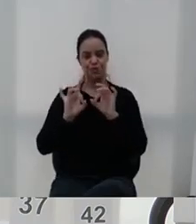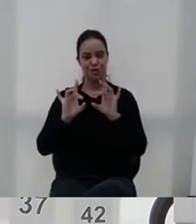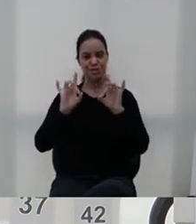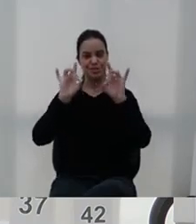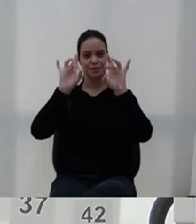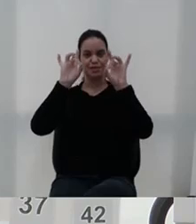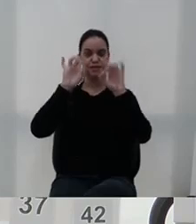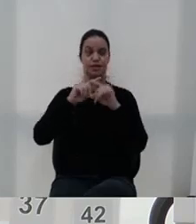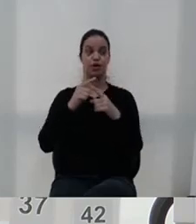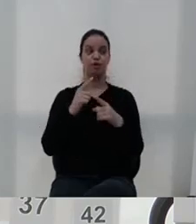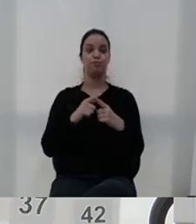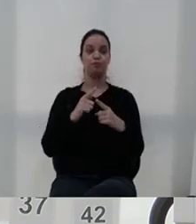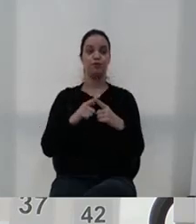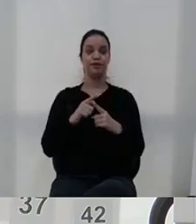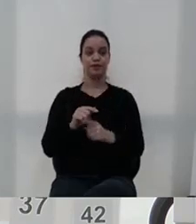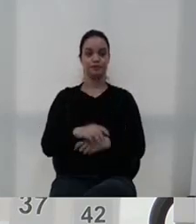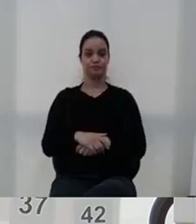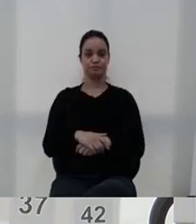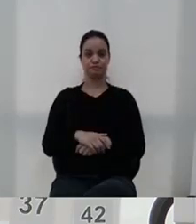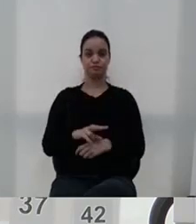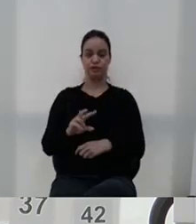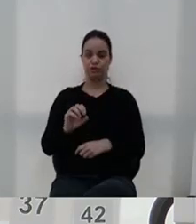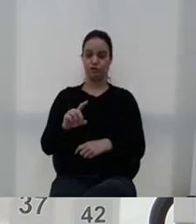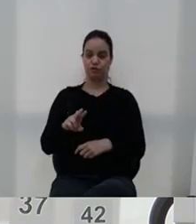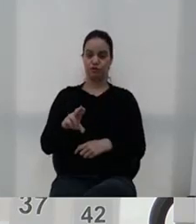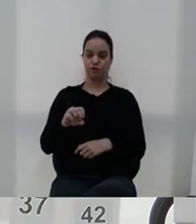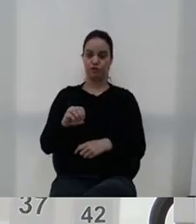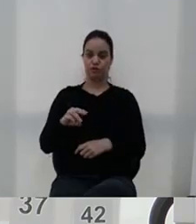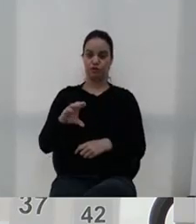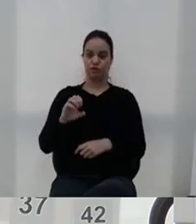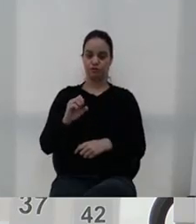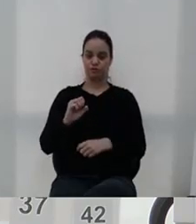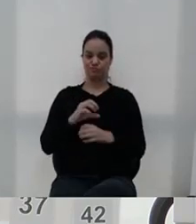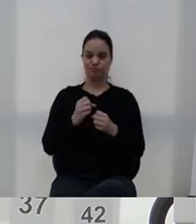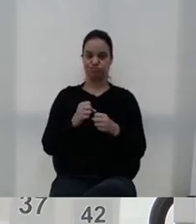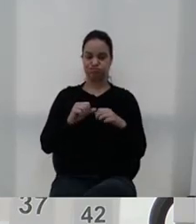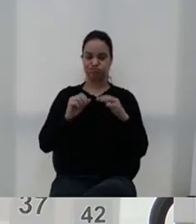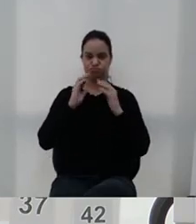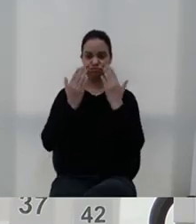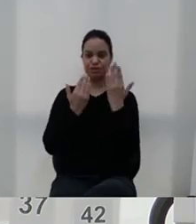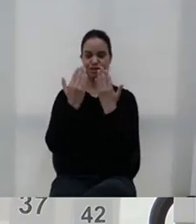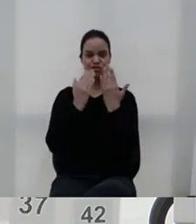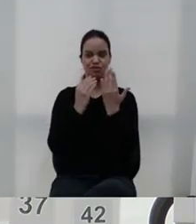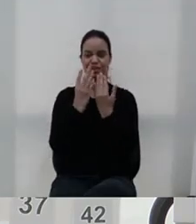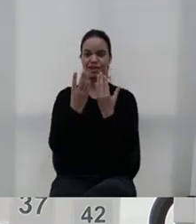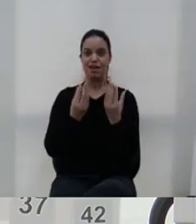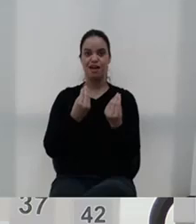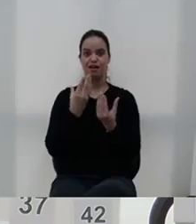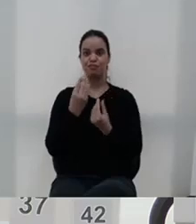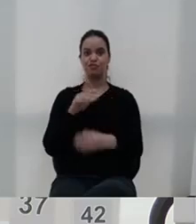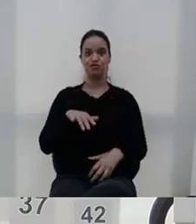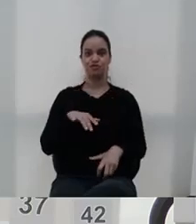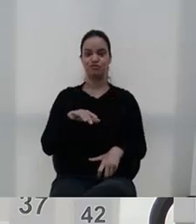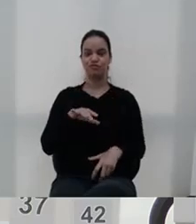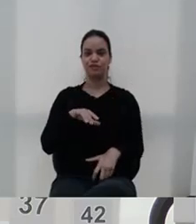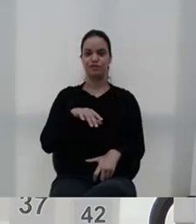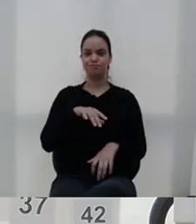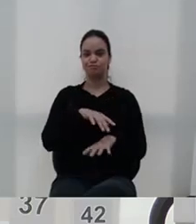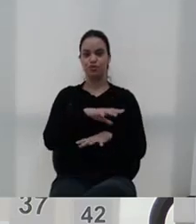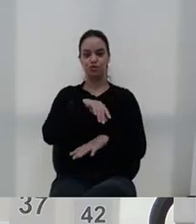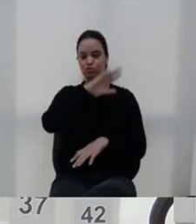carreira, porque o volume de atendimento era superior a todo o volume da Defensoria Pública de